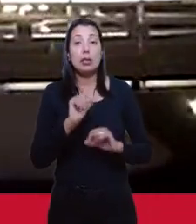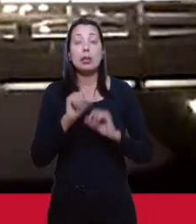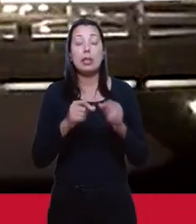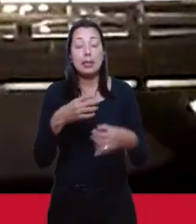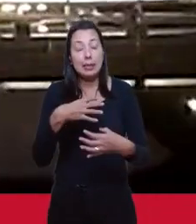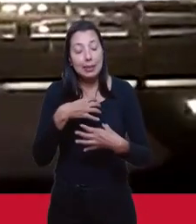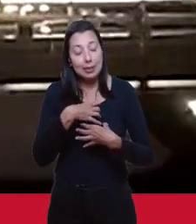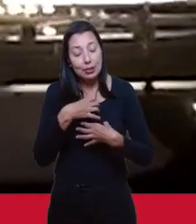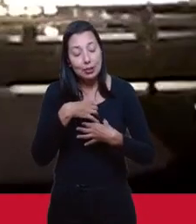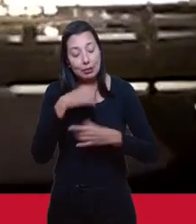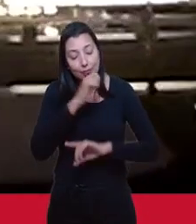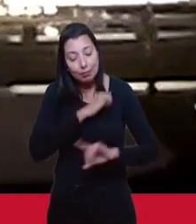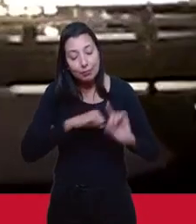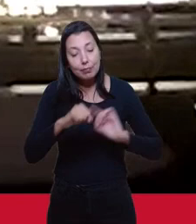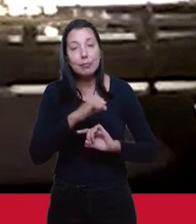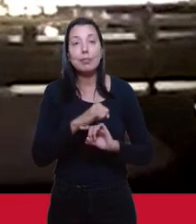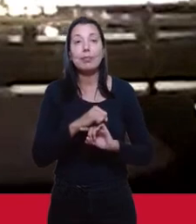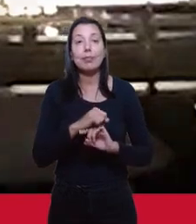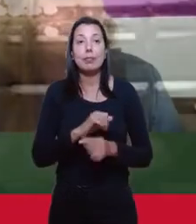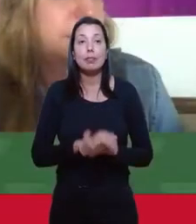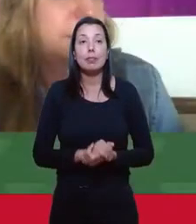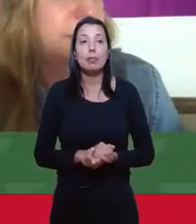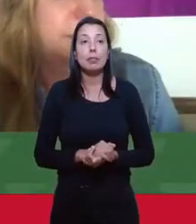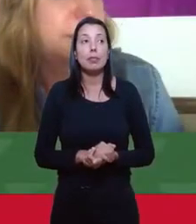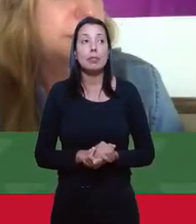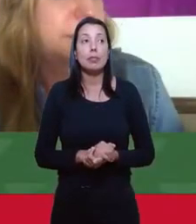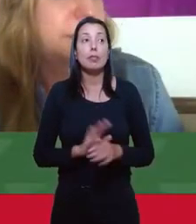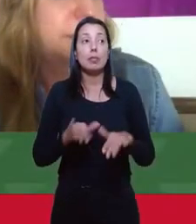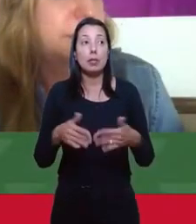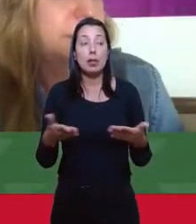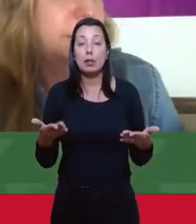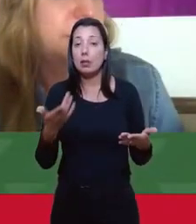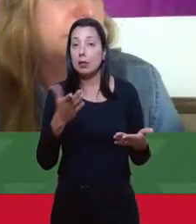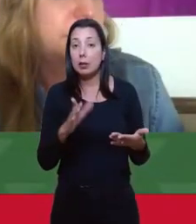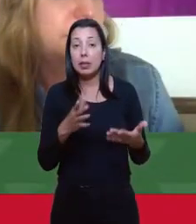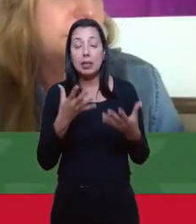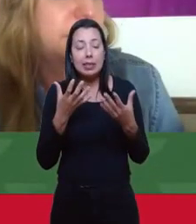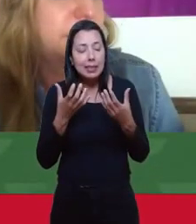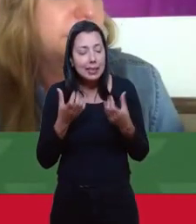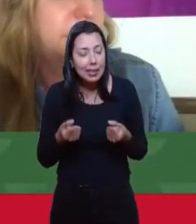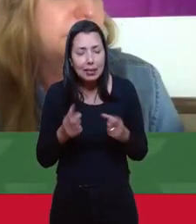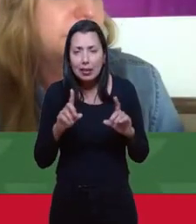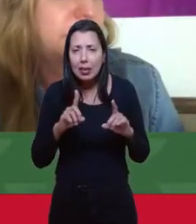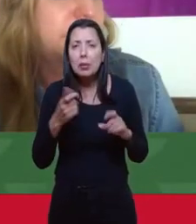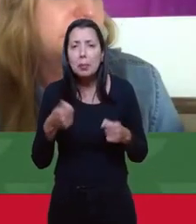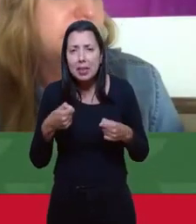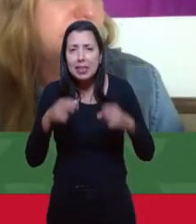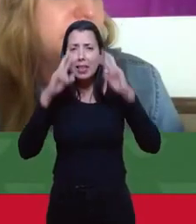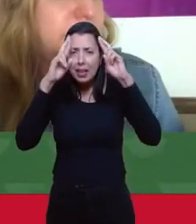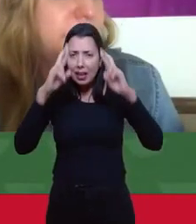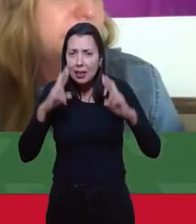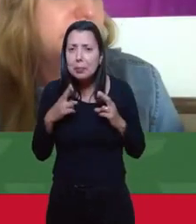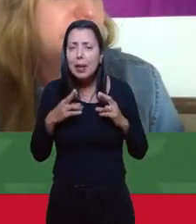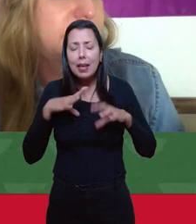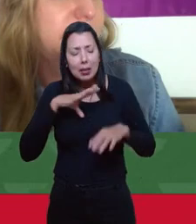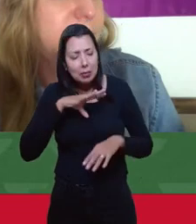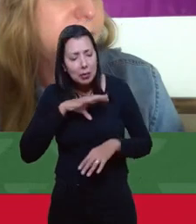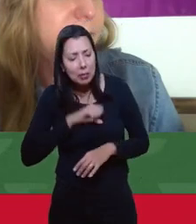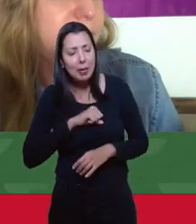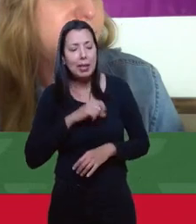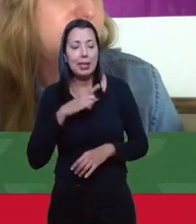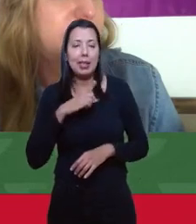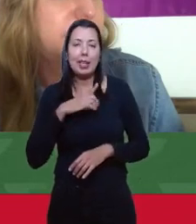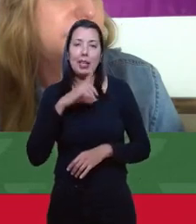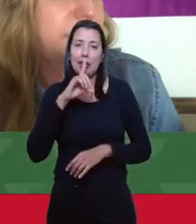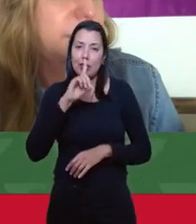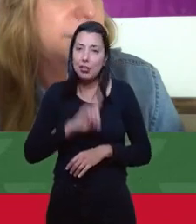sentir parte dessa sociedade. A gente não quer ser tolerado, a gente quer ser respeitado, a gente quer ser amado, a gente quer ter o